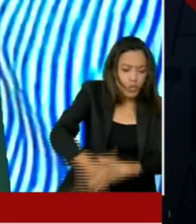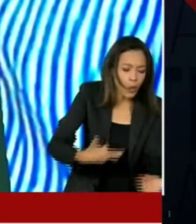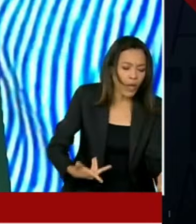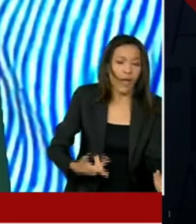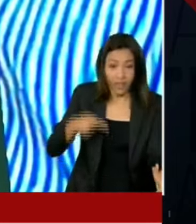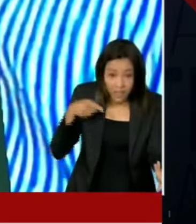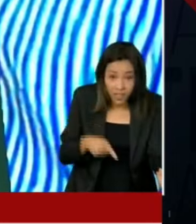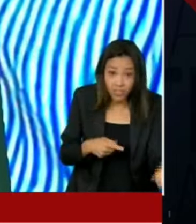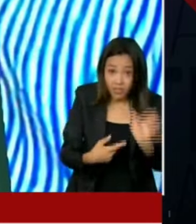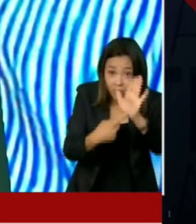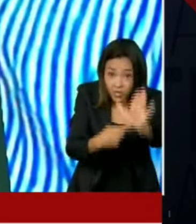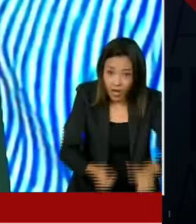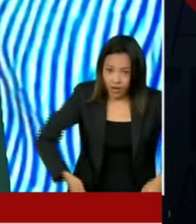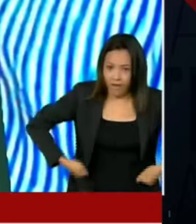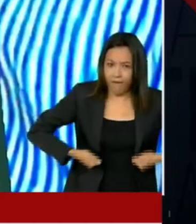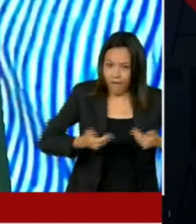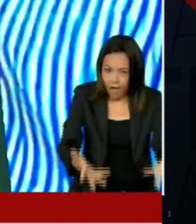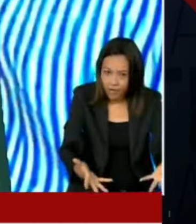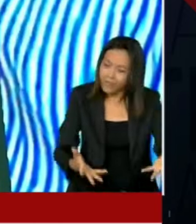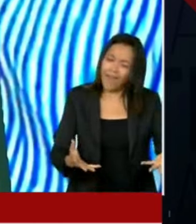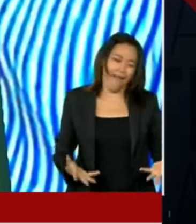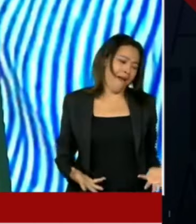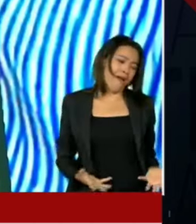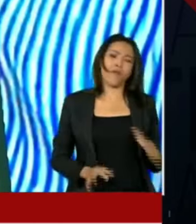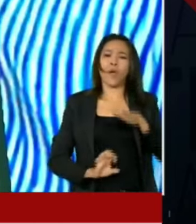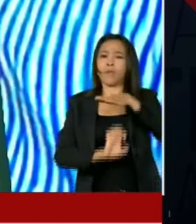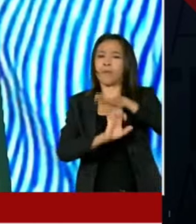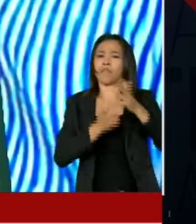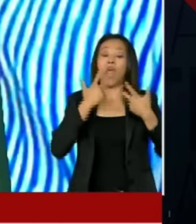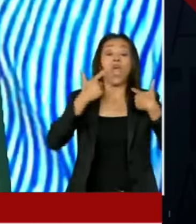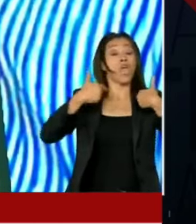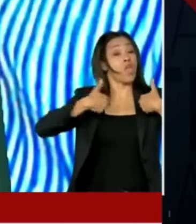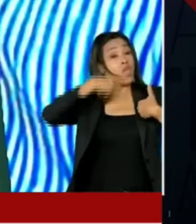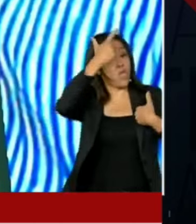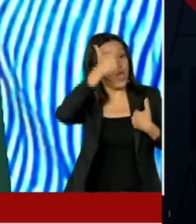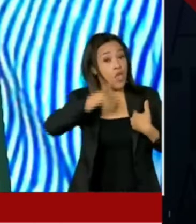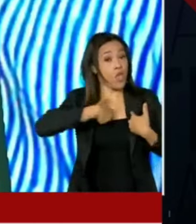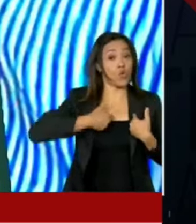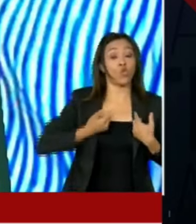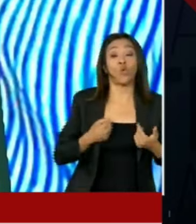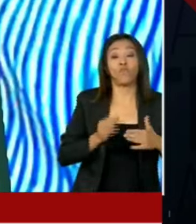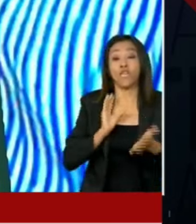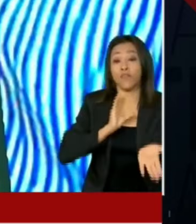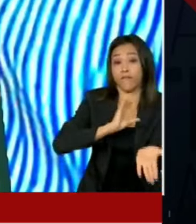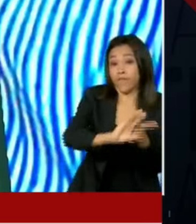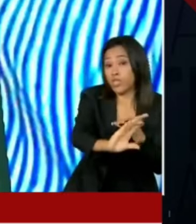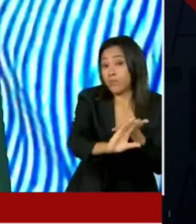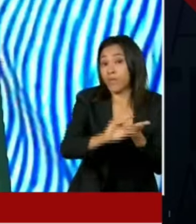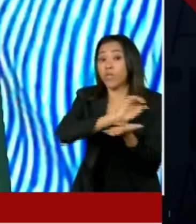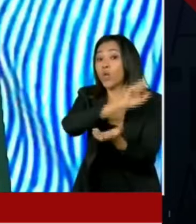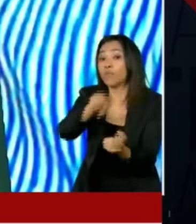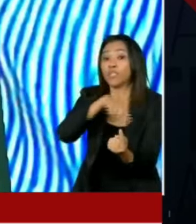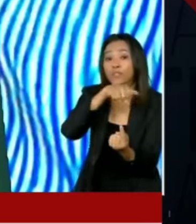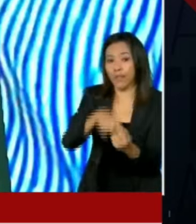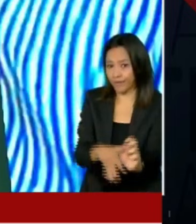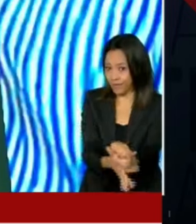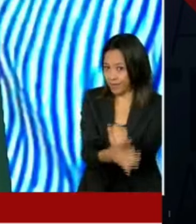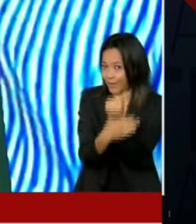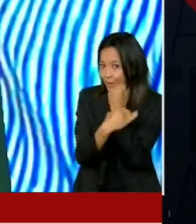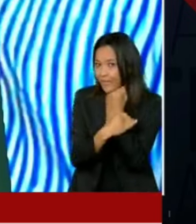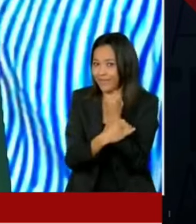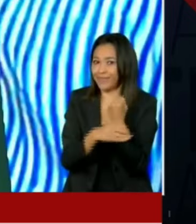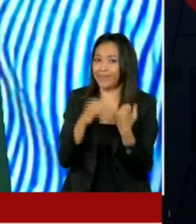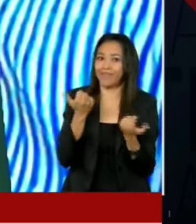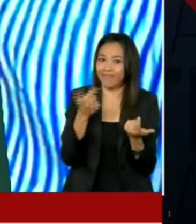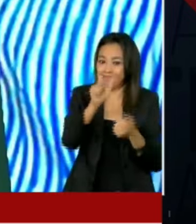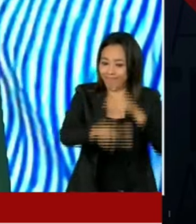estranho isso, não é? Porque o mundo econômico debate o tal pacote. Os ministros vêm a público e dizem que já tem